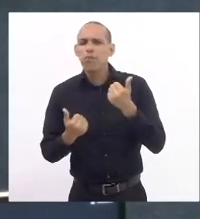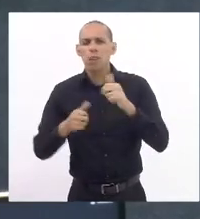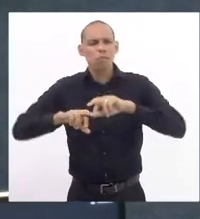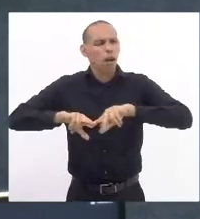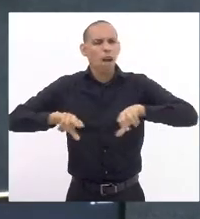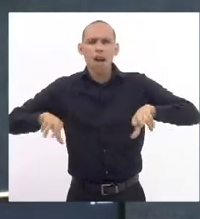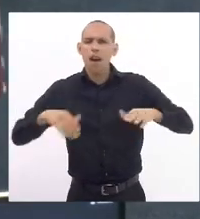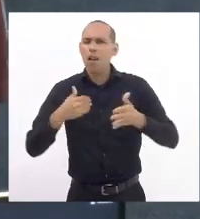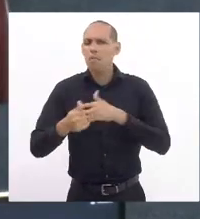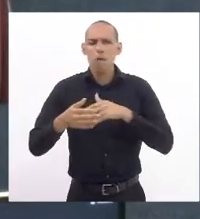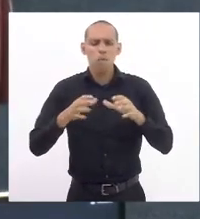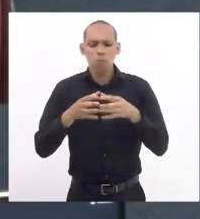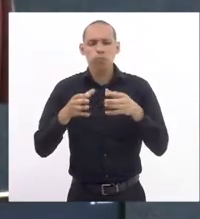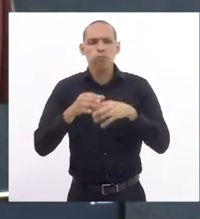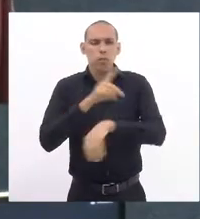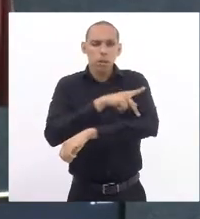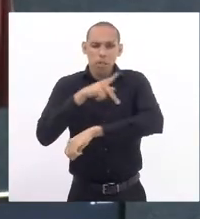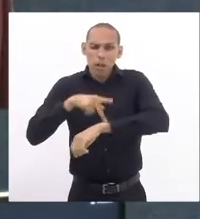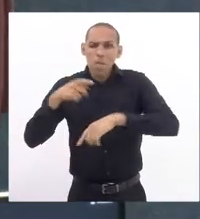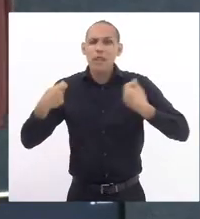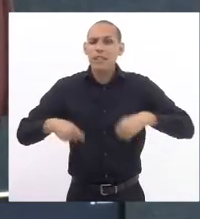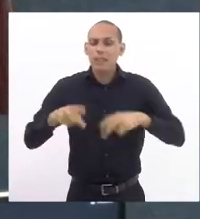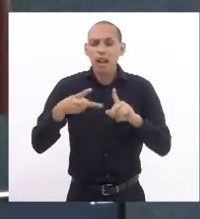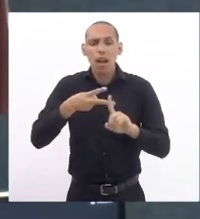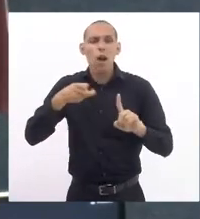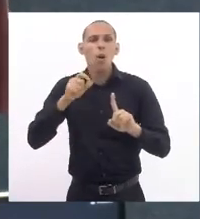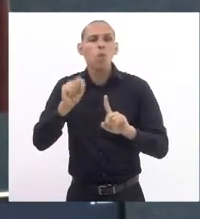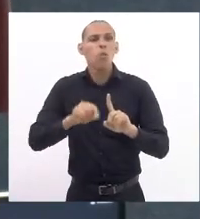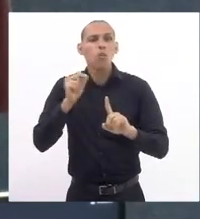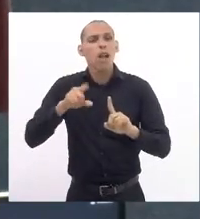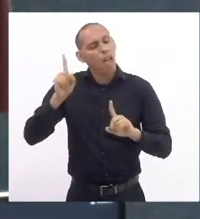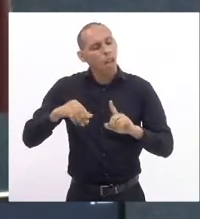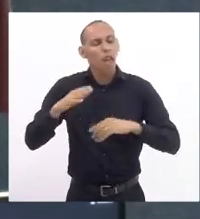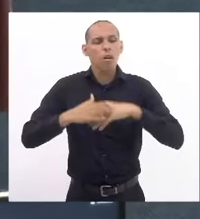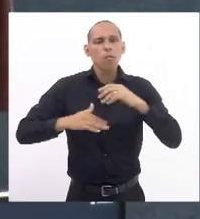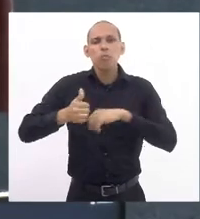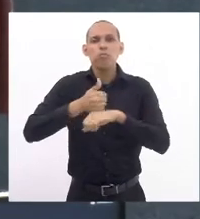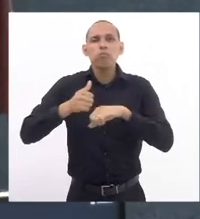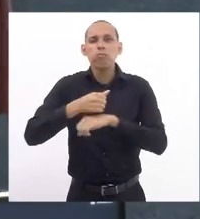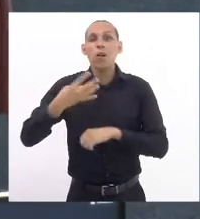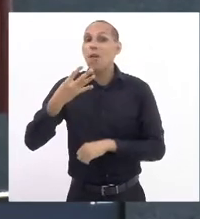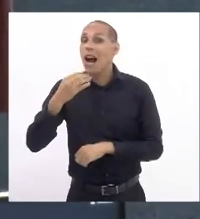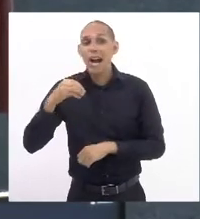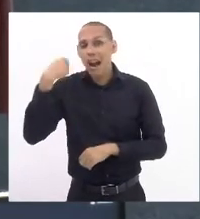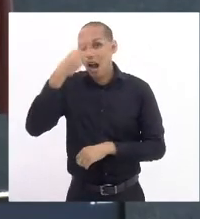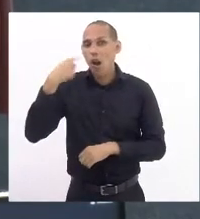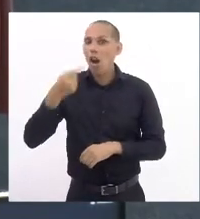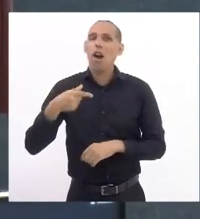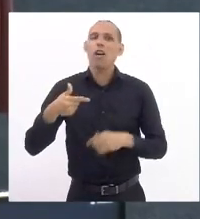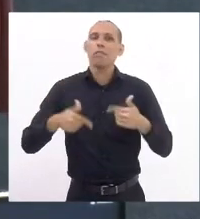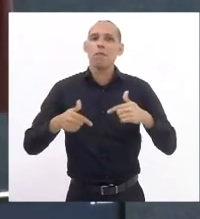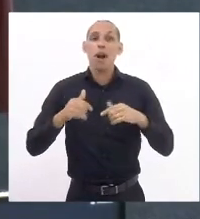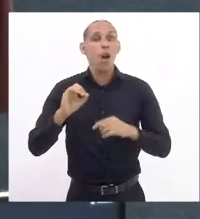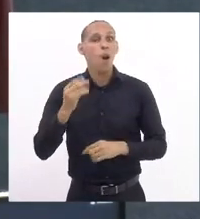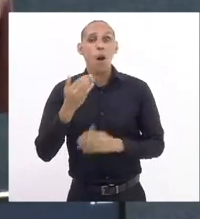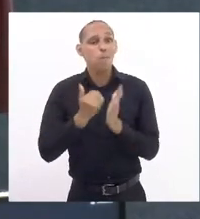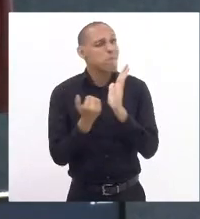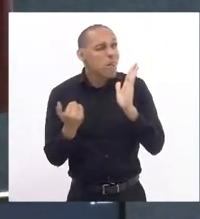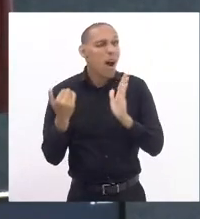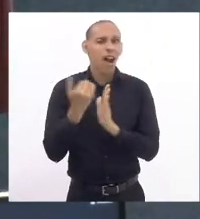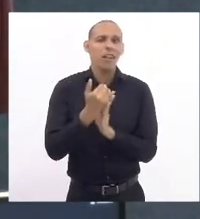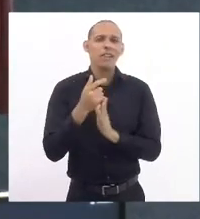função da equipe pedagógica, tem que ser reconhecido como profissional que trabalha 40 horas, que na verdade trabalha muito mais.